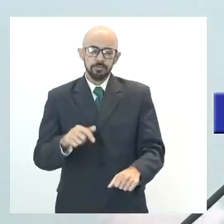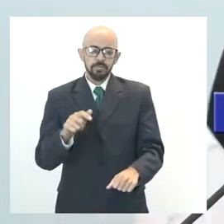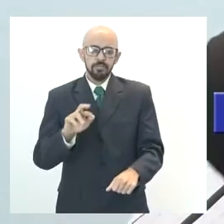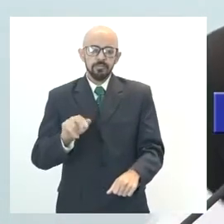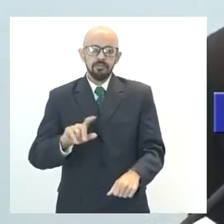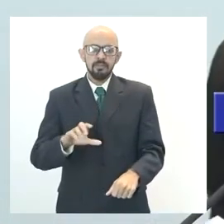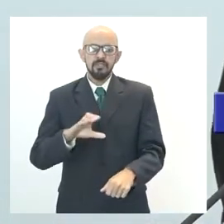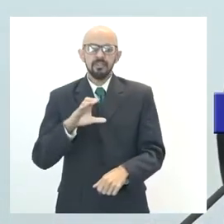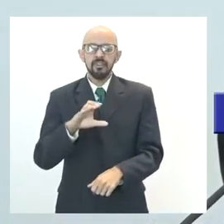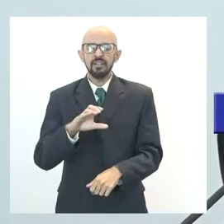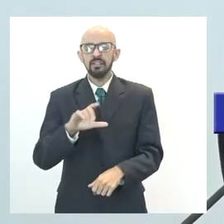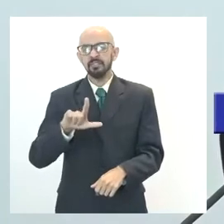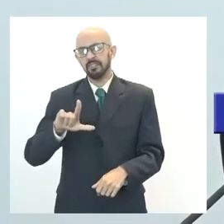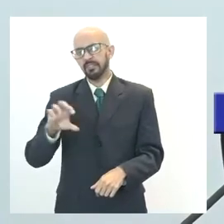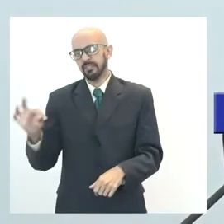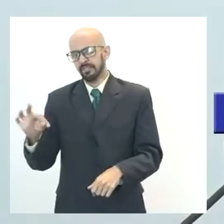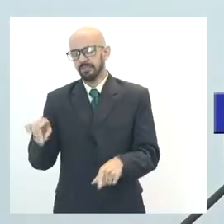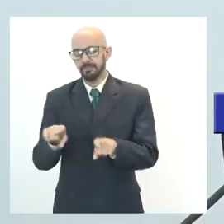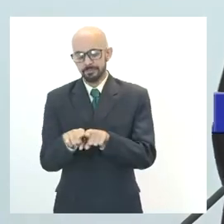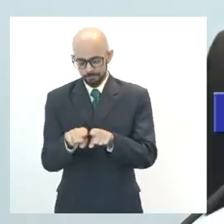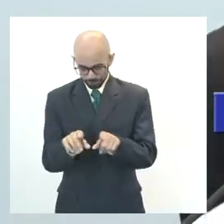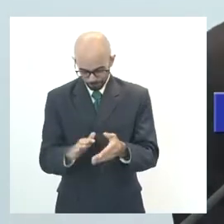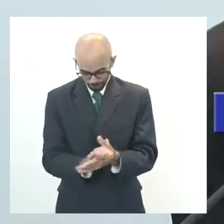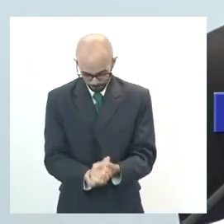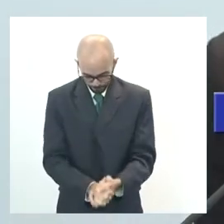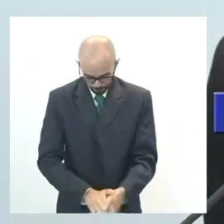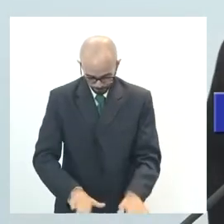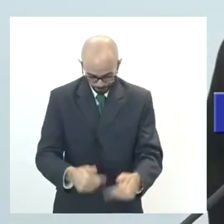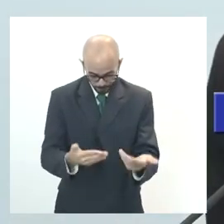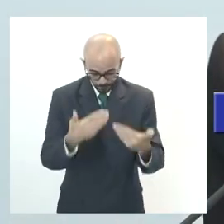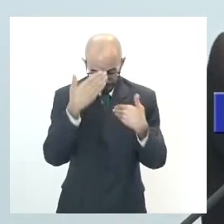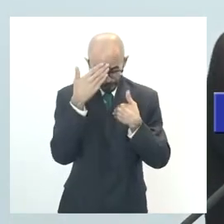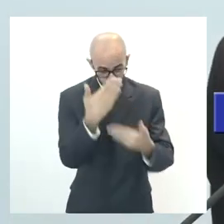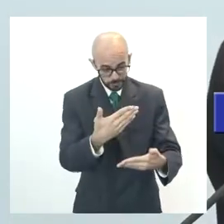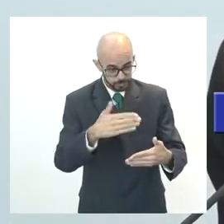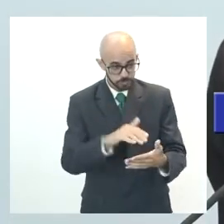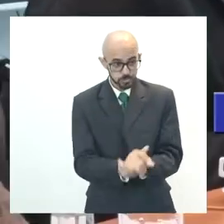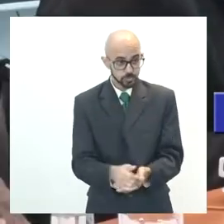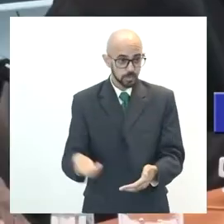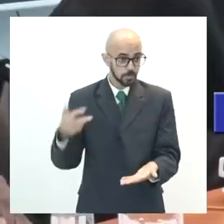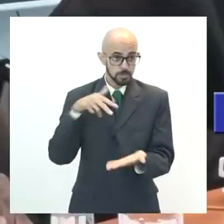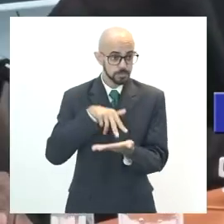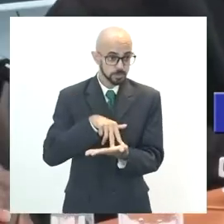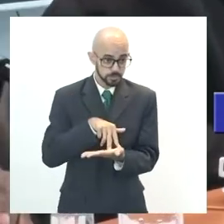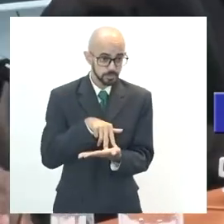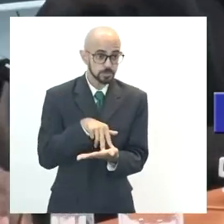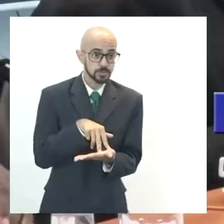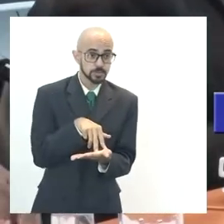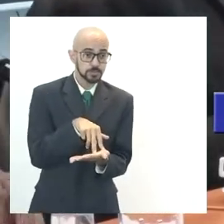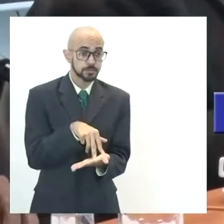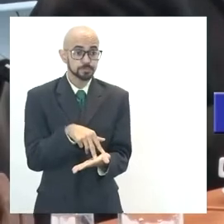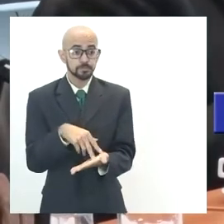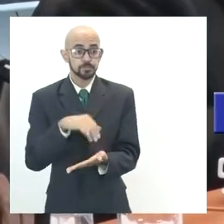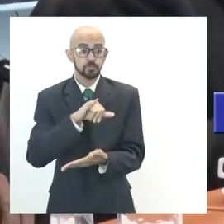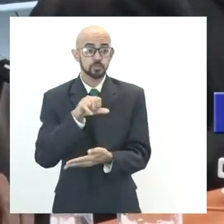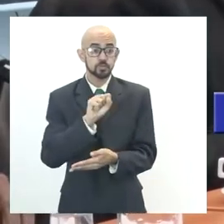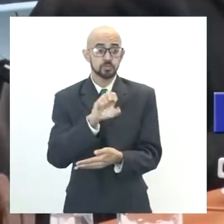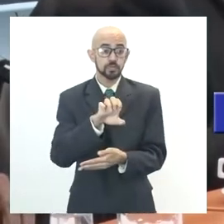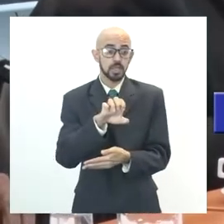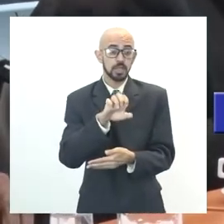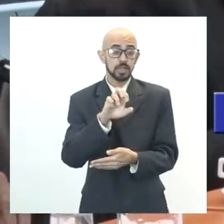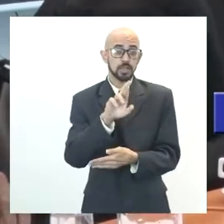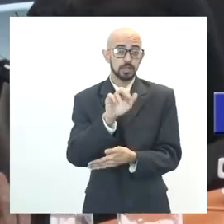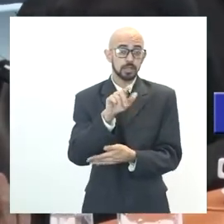então eu agradeço a presença né José Ricardo porque